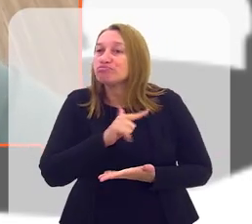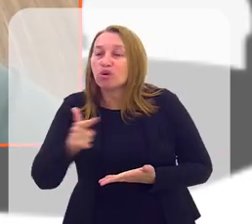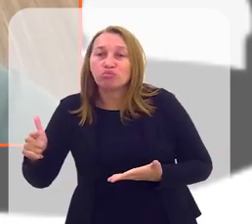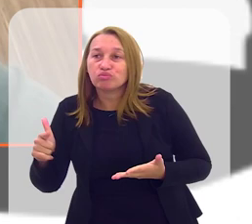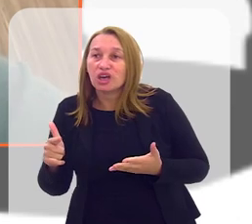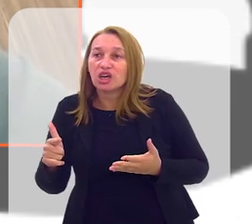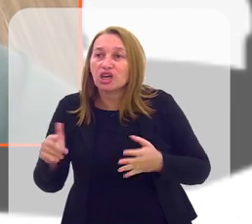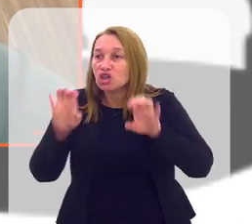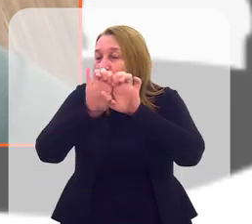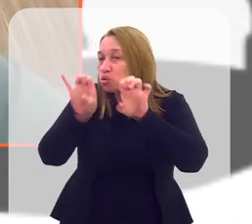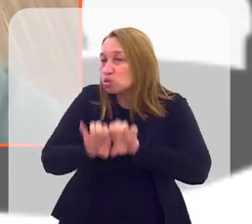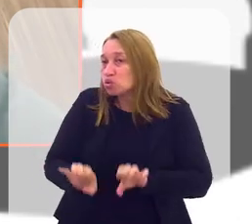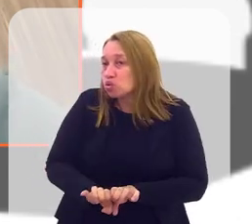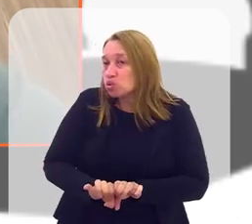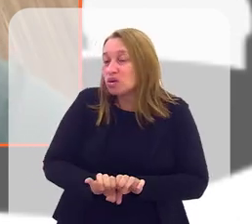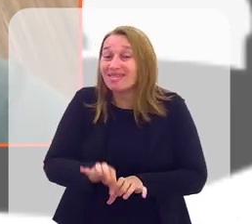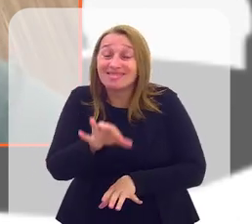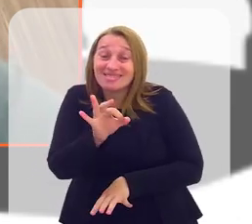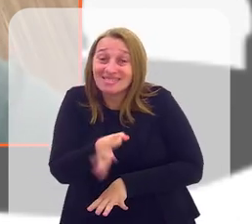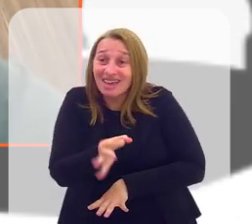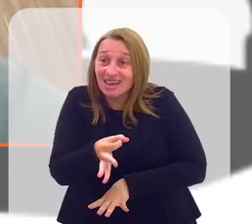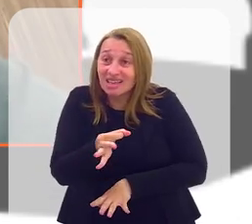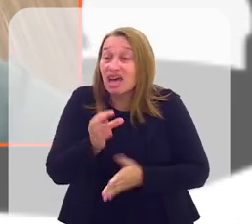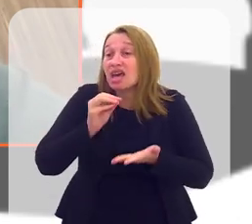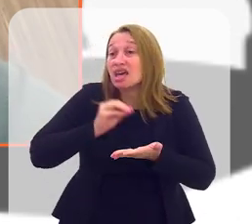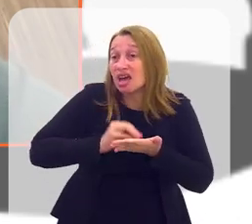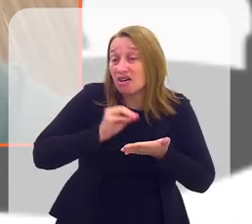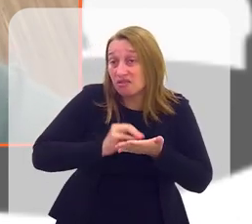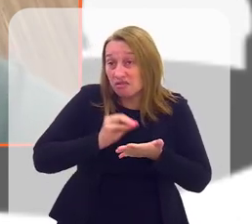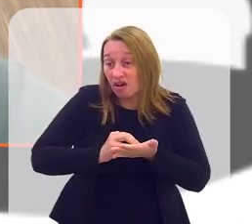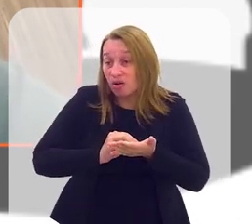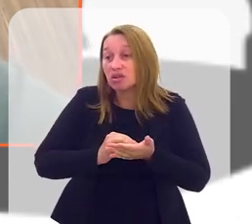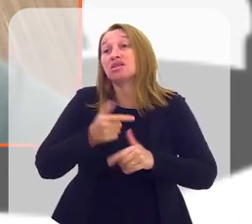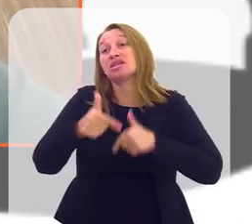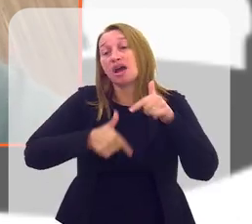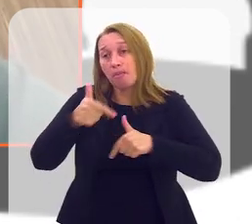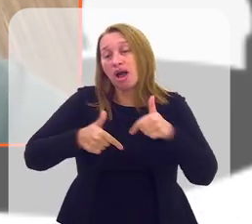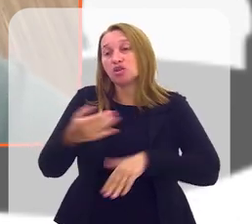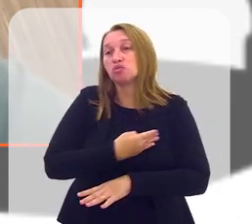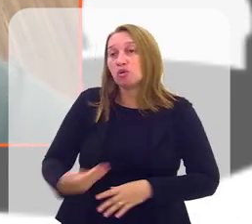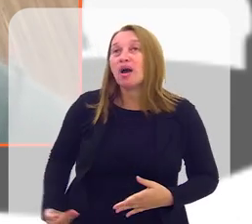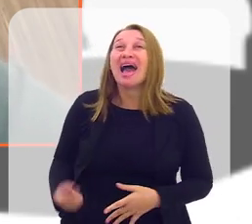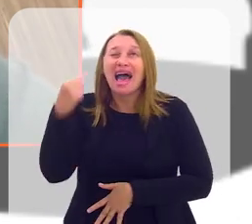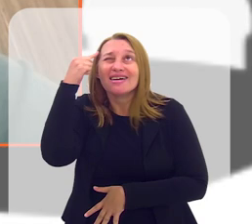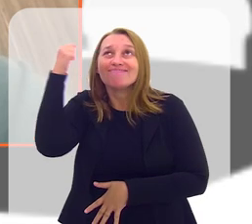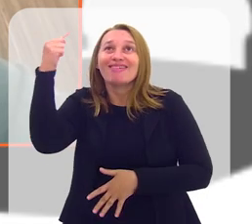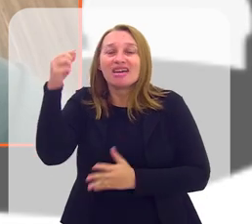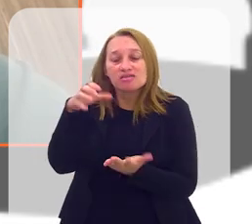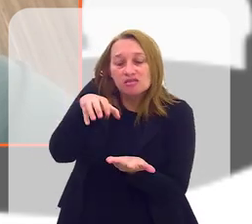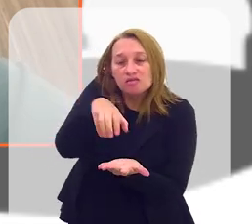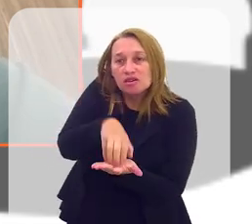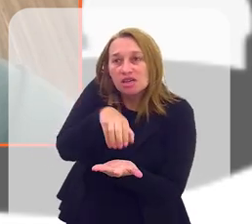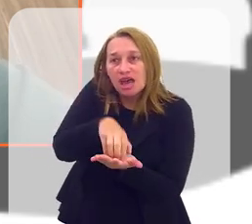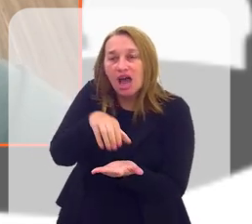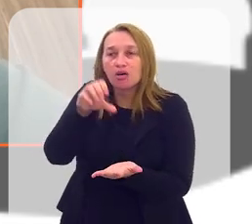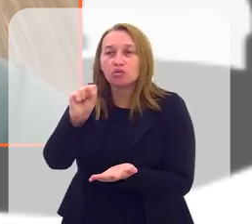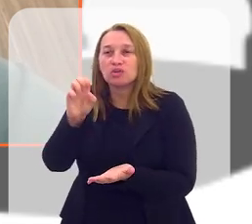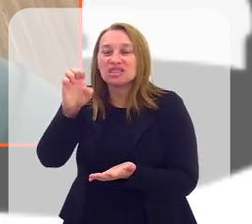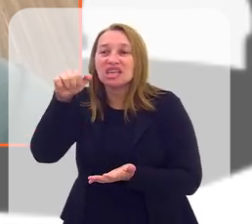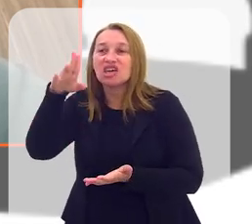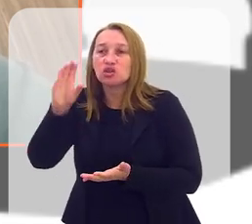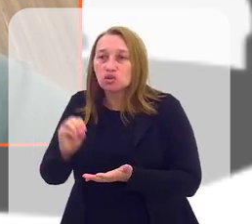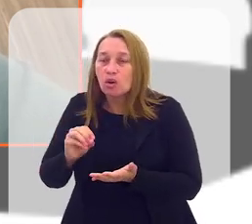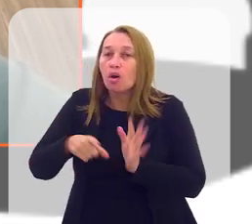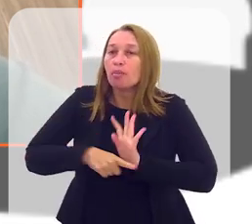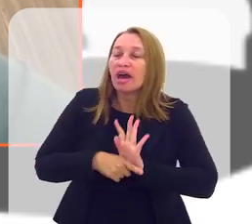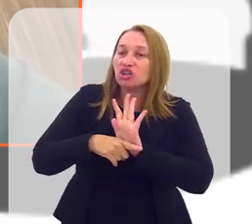tem infraestrutura urbana necessária e até a falta de serviços públicos. E daí vem a ideia de criar um censo para